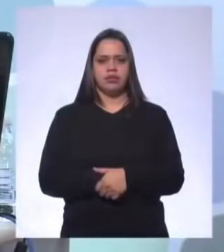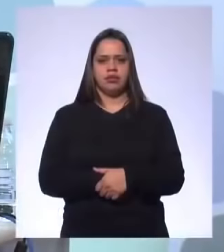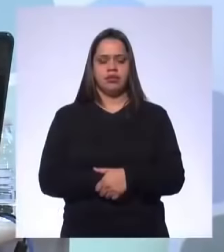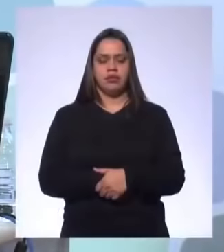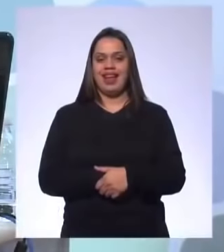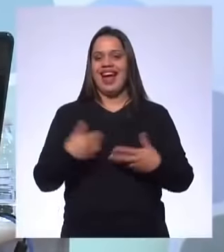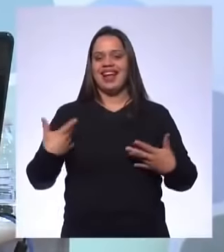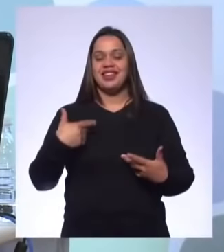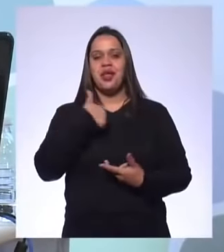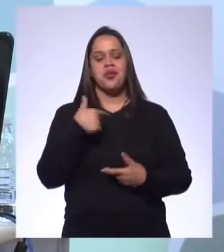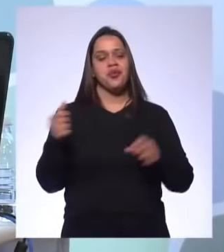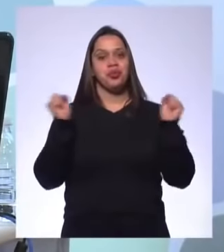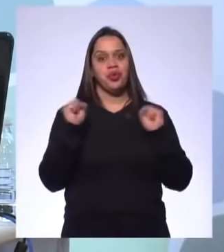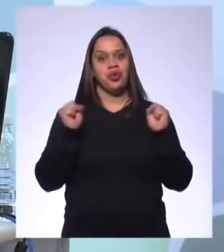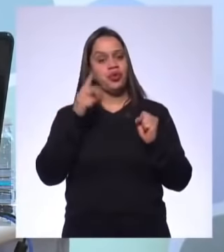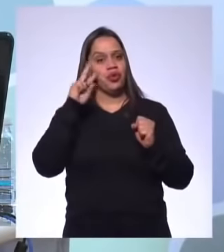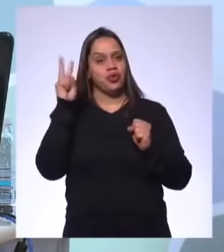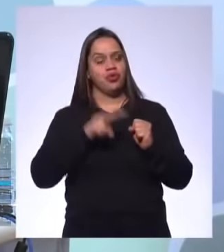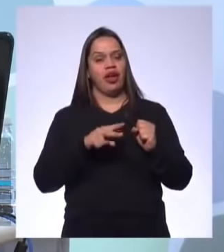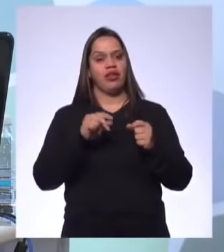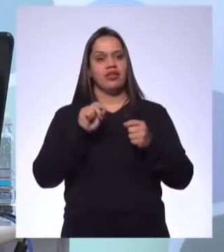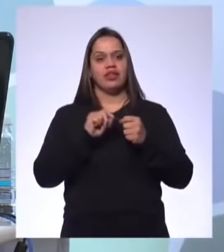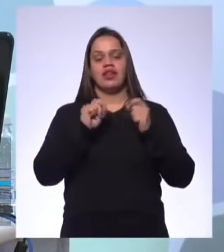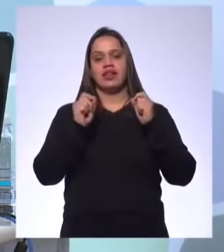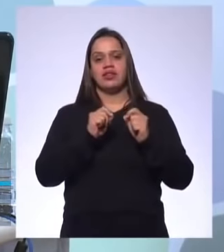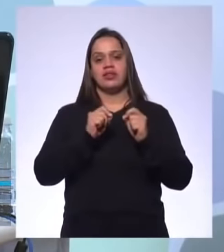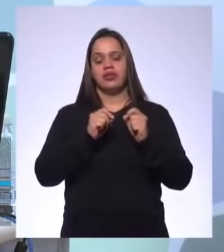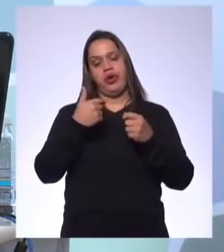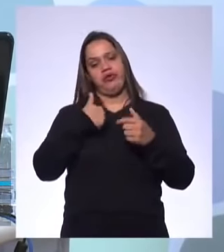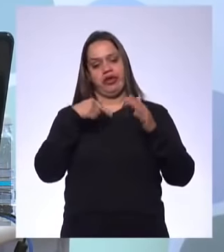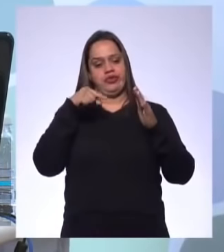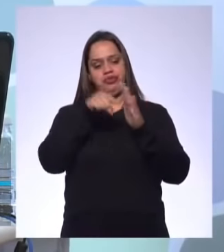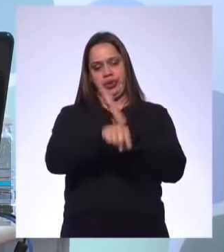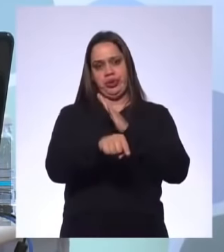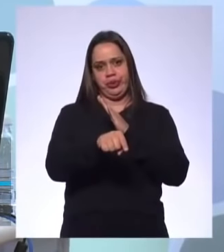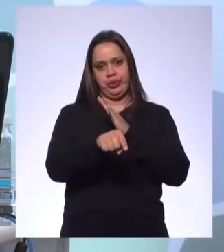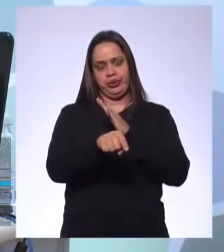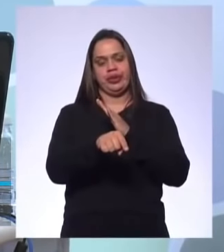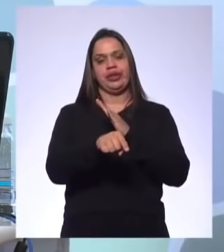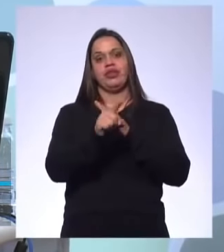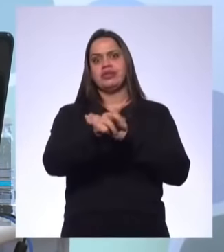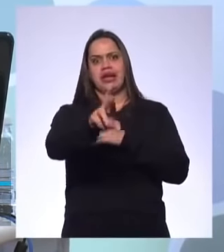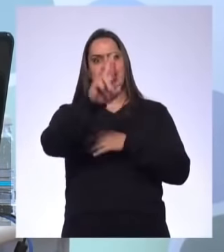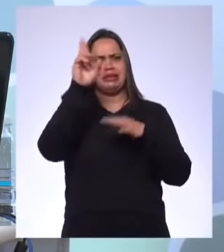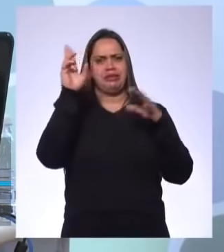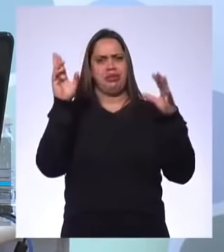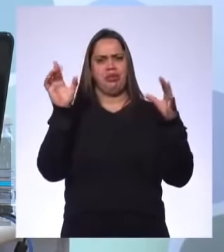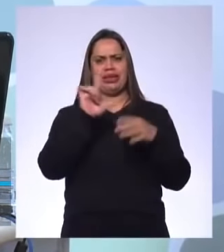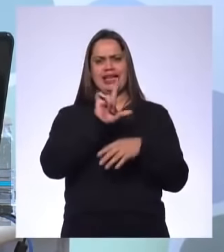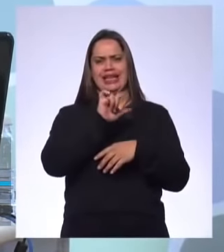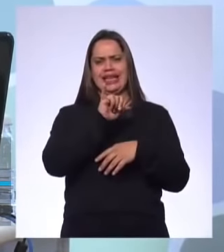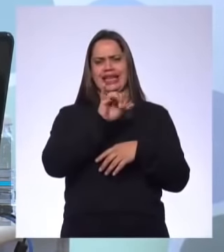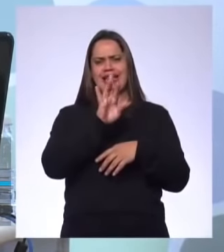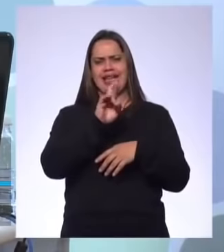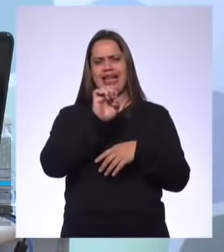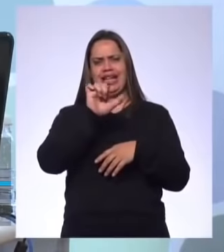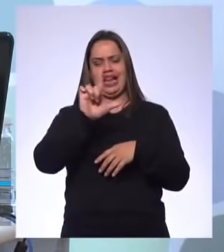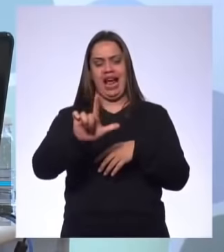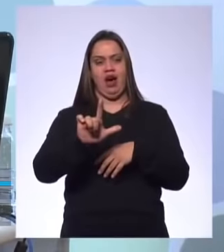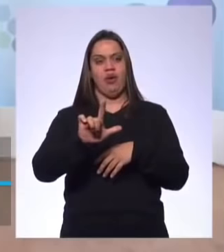Eu adoro quando a gente faz uma pergunta e vocês são literal na resposta. Porque eu coloquei ali, ó, quantas personagens? Eles falaram exatamente no número,